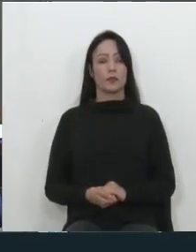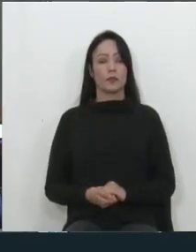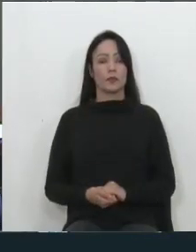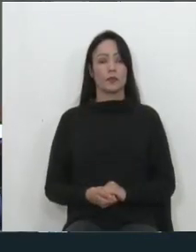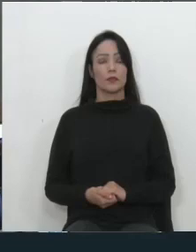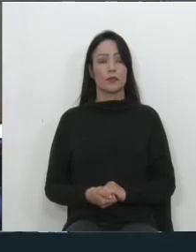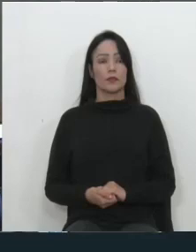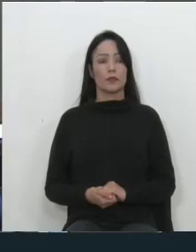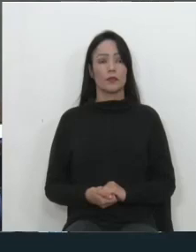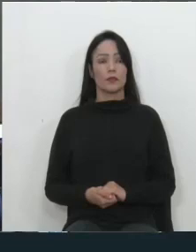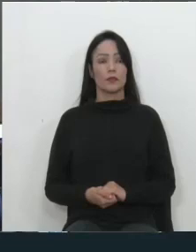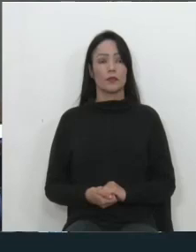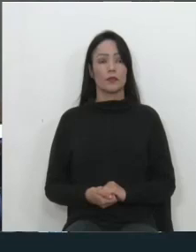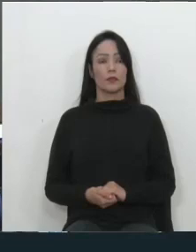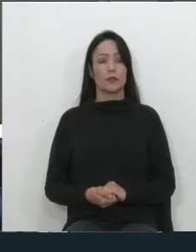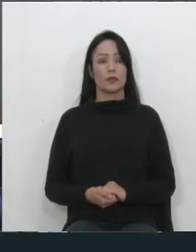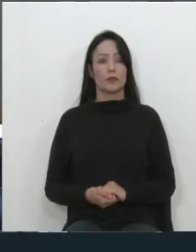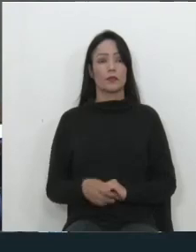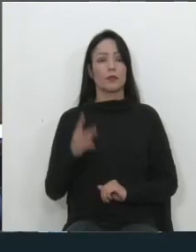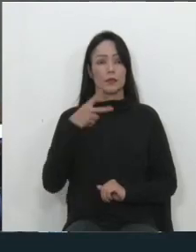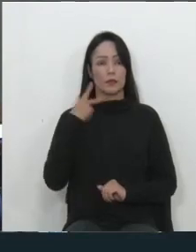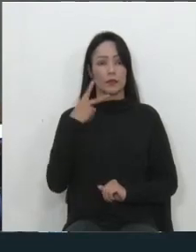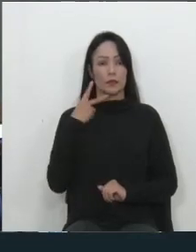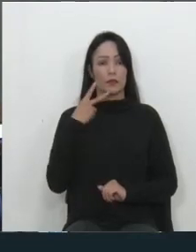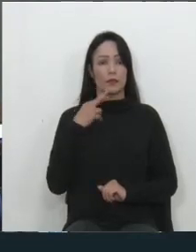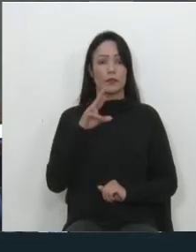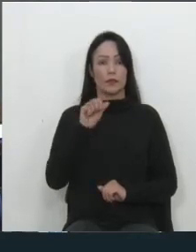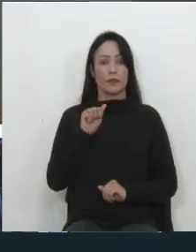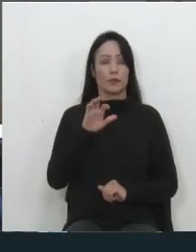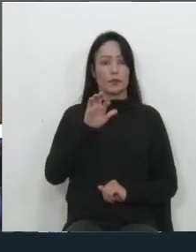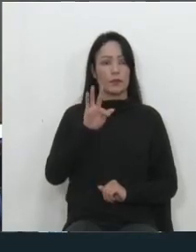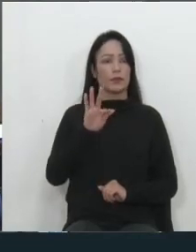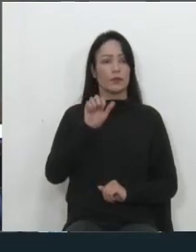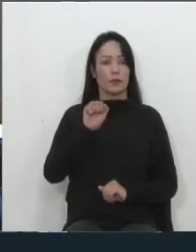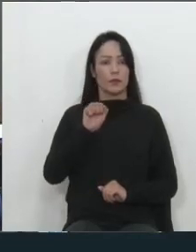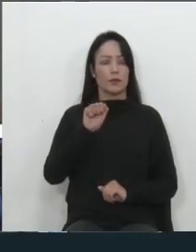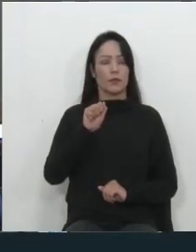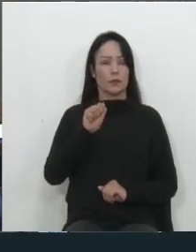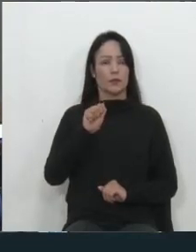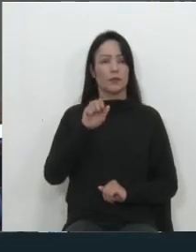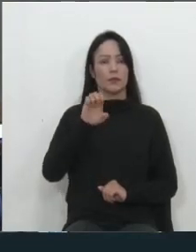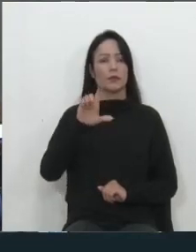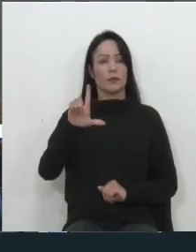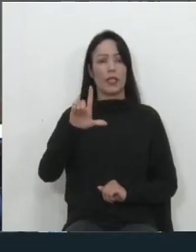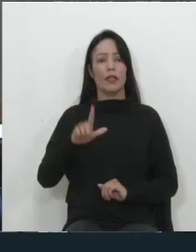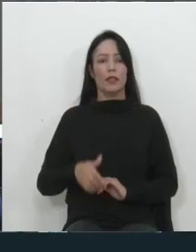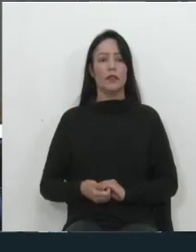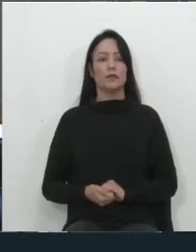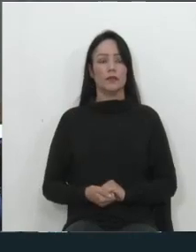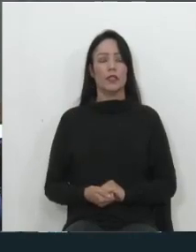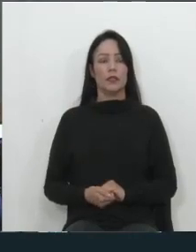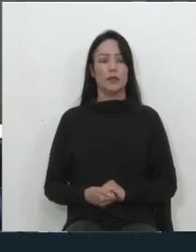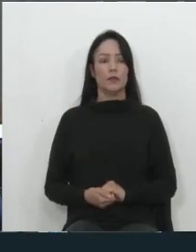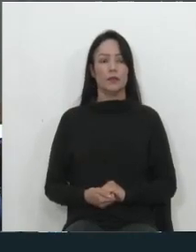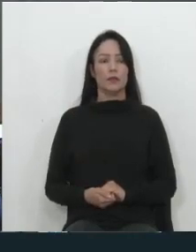está na outra. Então, vereador Rafael Acosta está na do... Rafael Acosta está em qual? Ele é o líder. Vê aí.